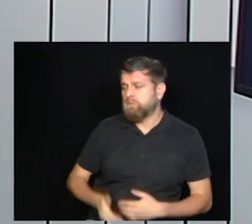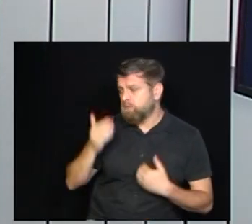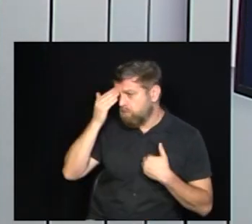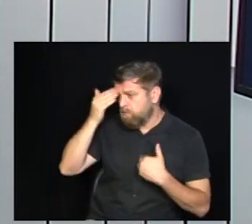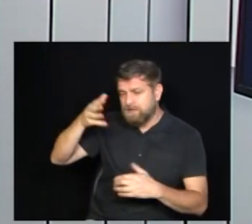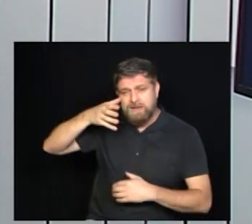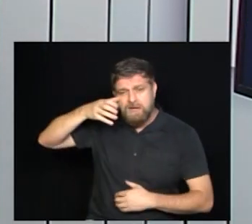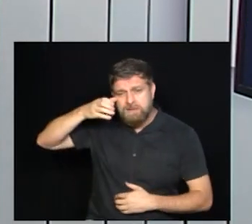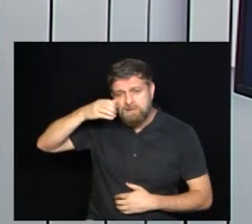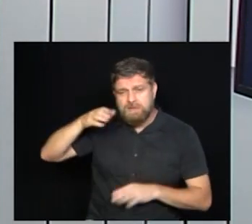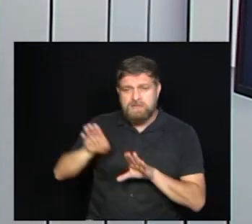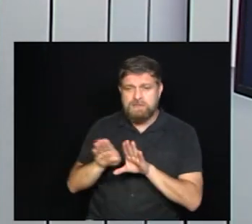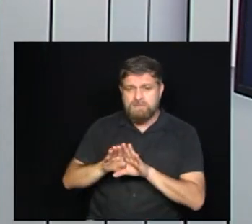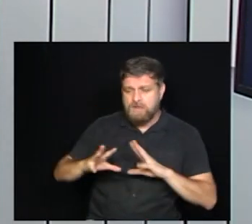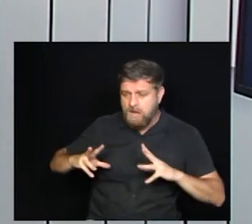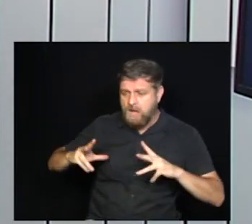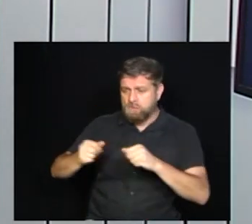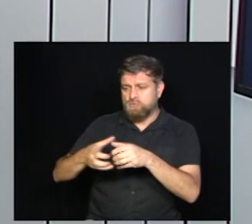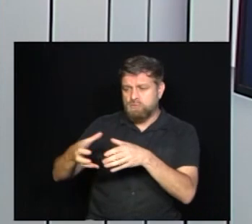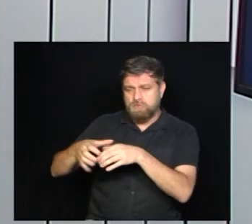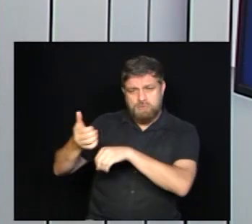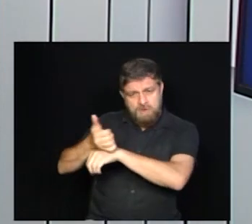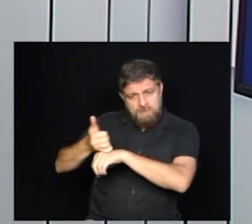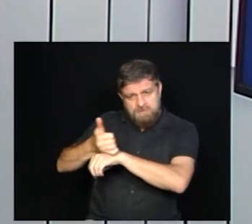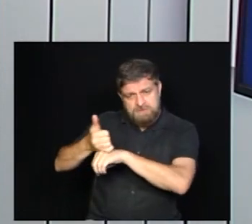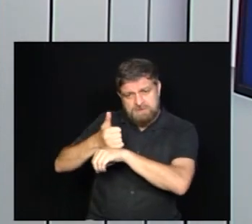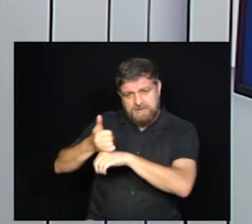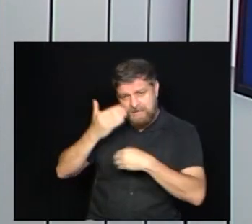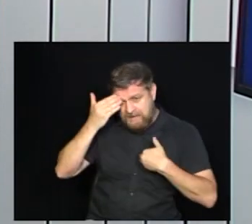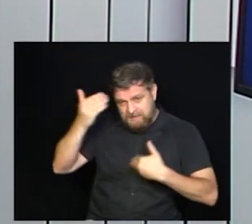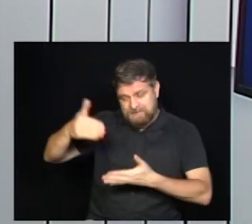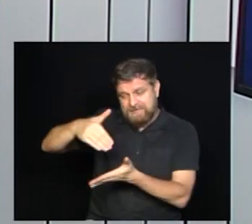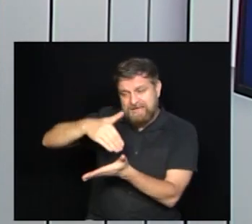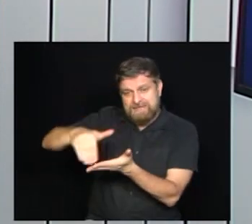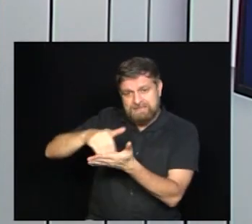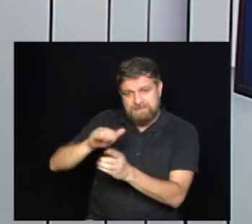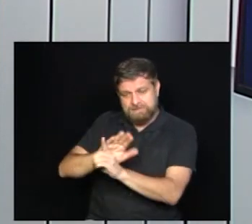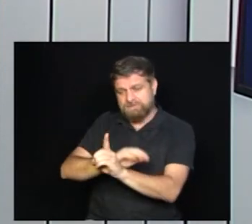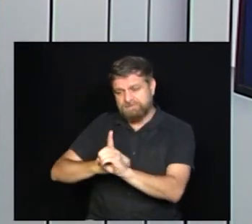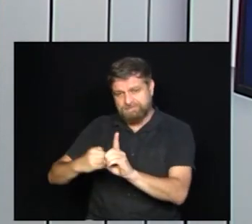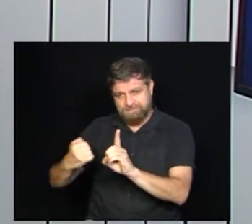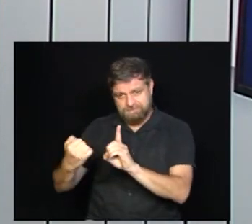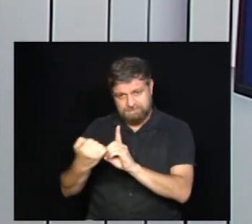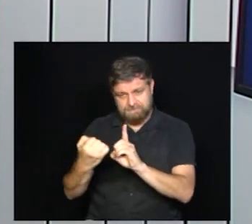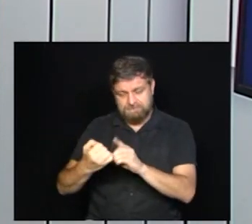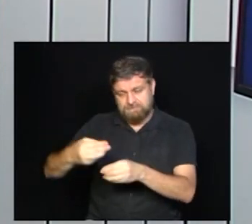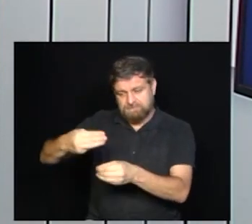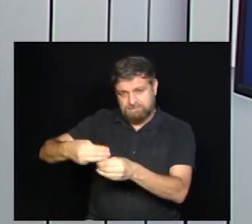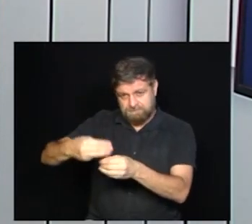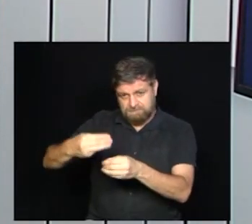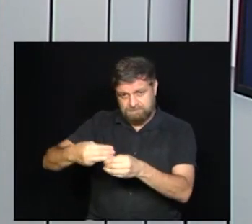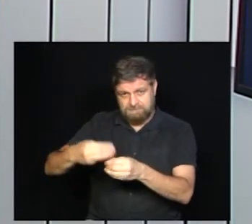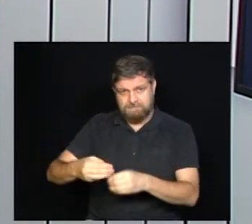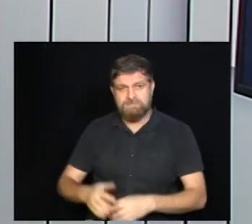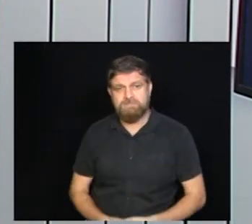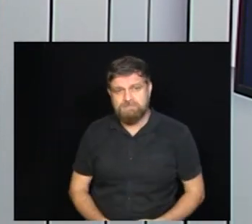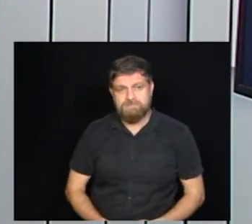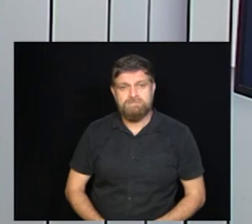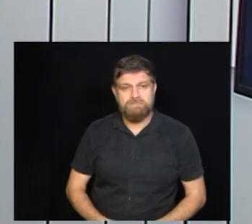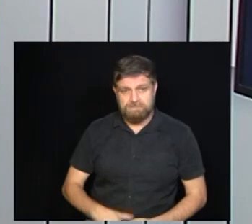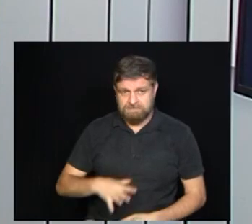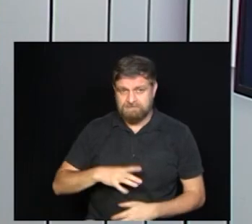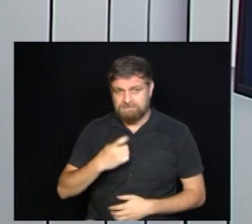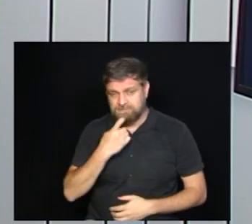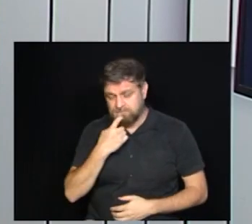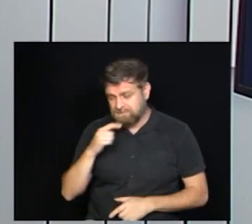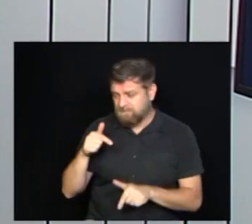Boa tarde para você, para toda a sua equipe. Agradeço também a Vandecleia Moro, a secretária municipal de assistência social aqui de Campinas, com